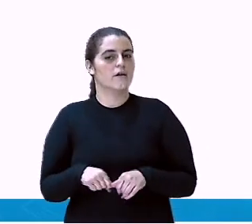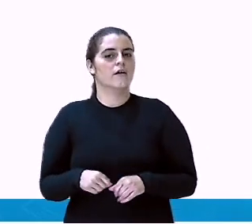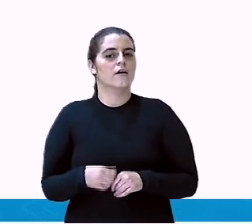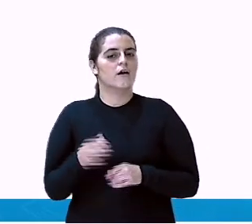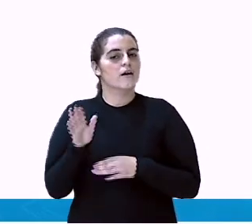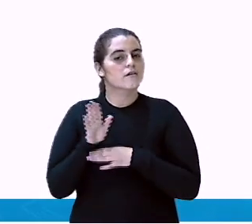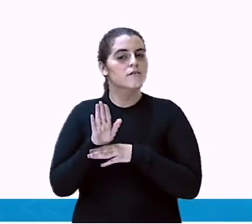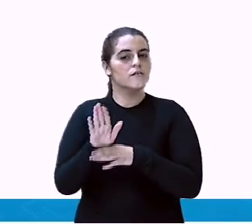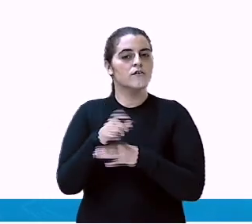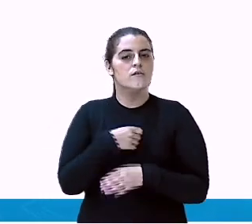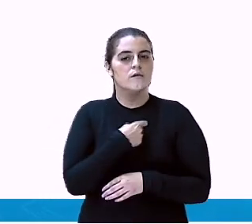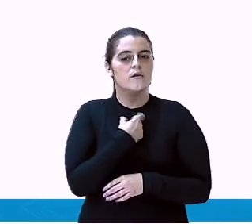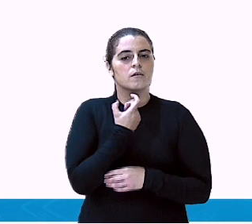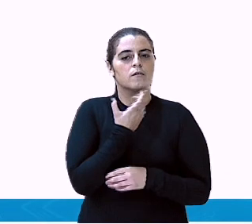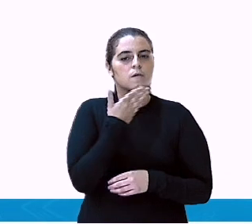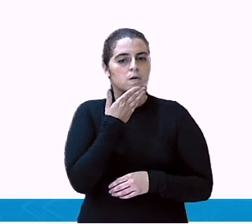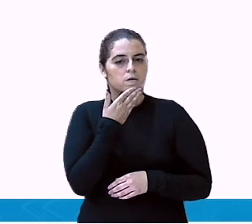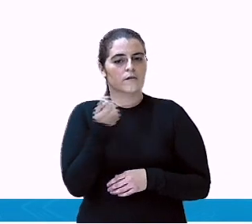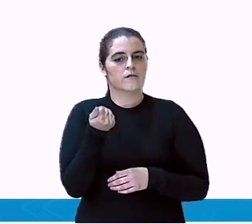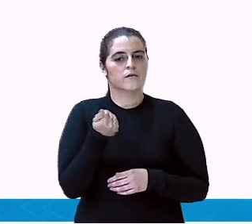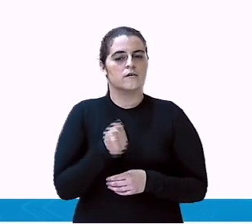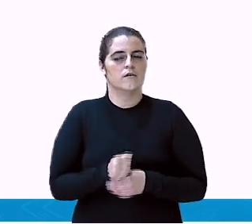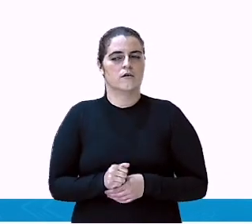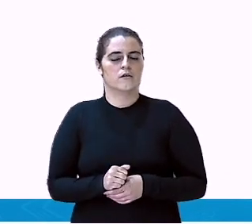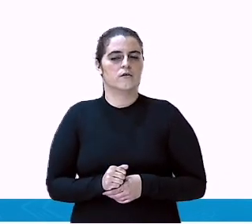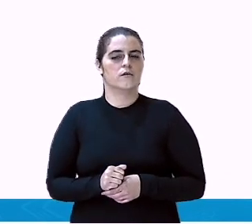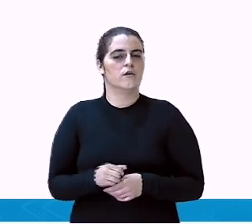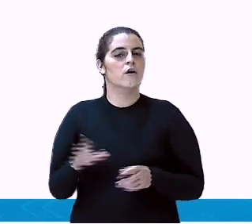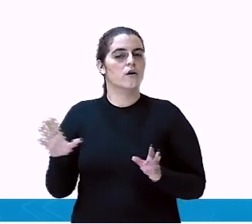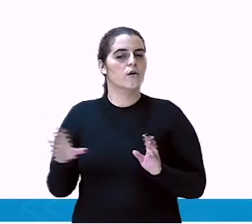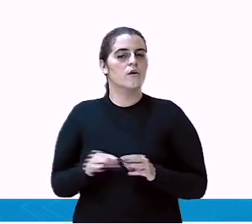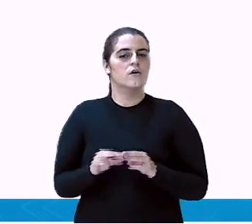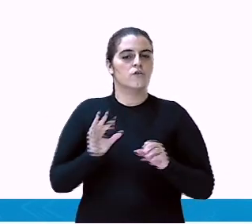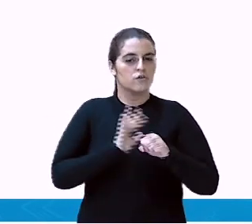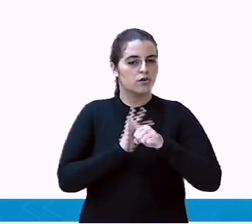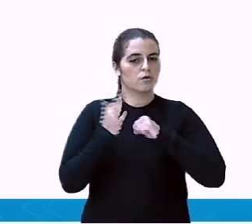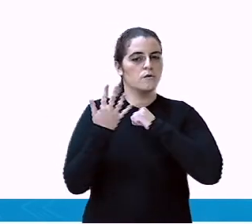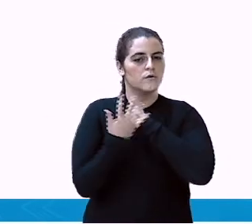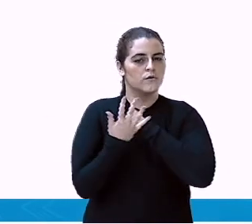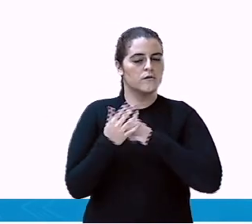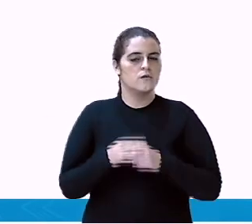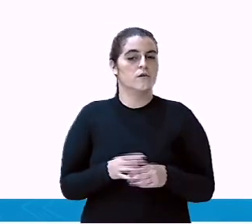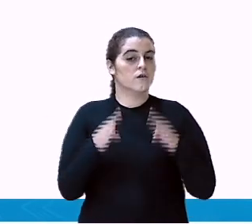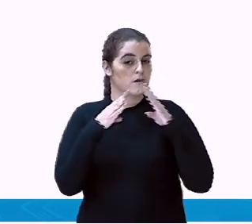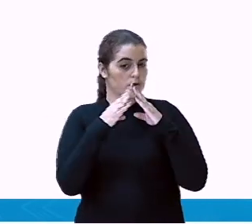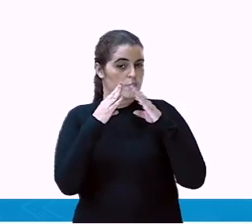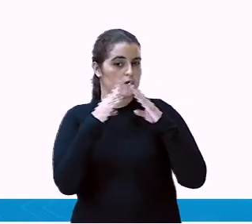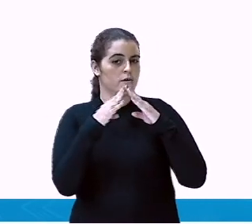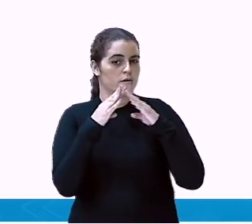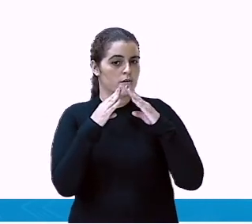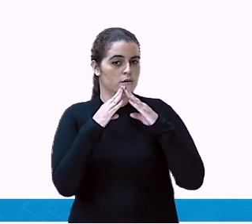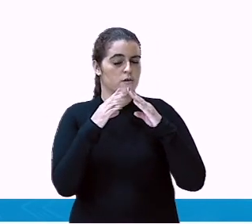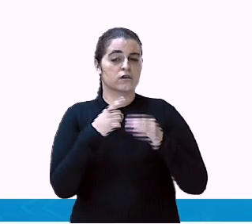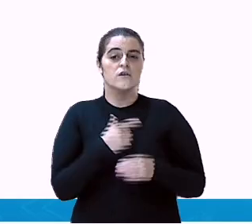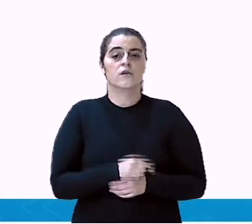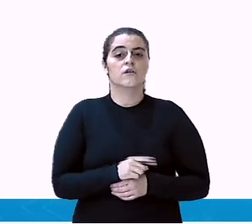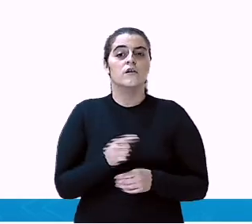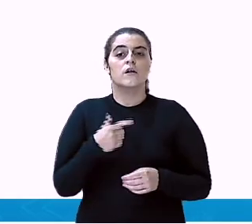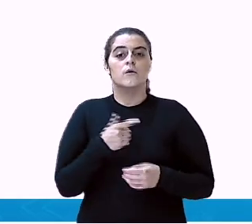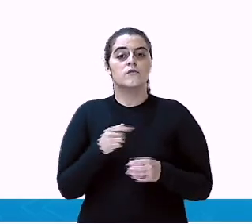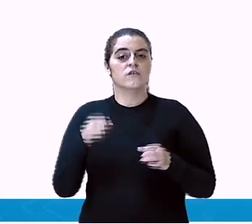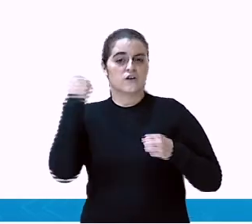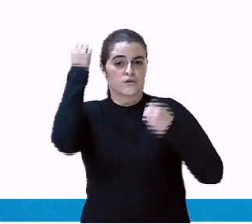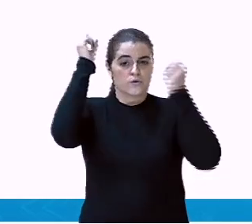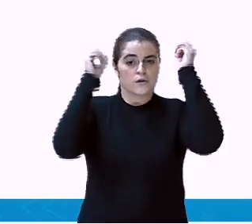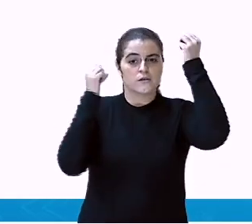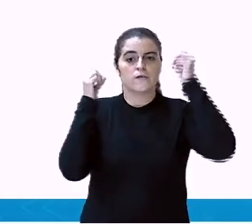boa produção vocal. Ou seja, a gente está agora na pandemia, está todo mundo aí em casa, não está tendo as aulas de educação